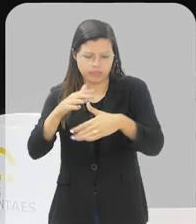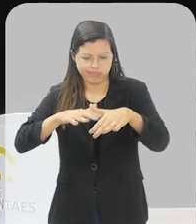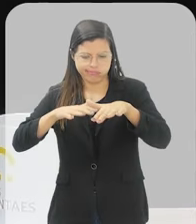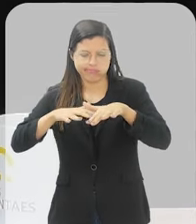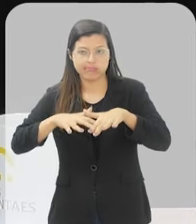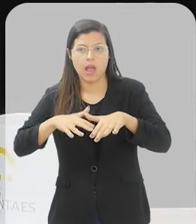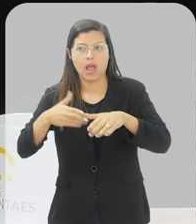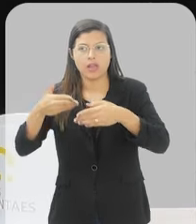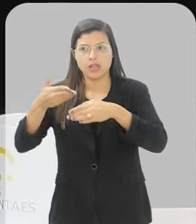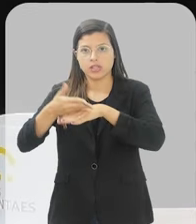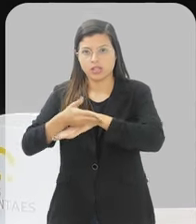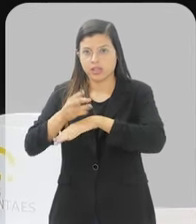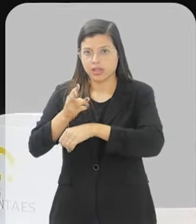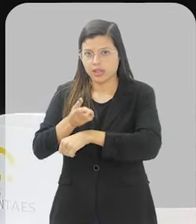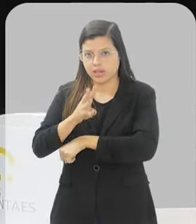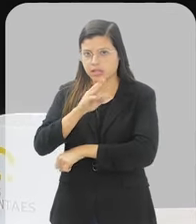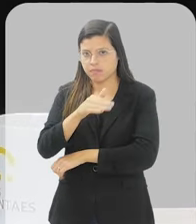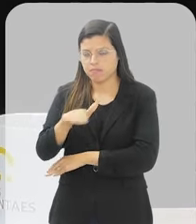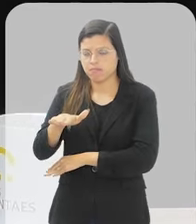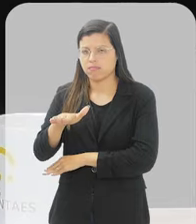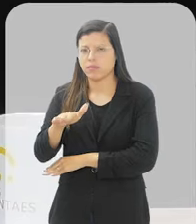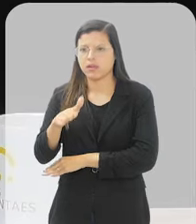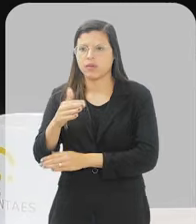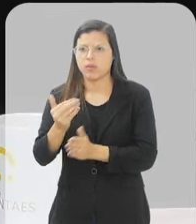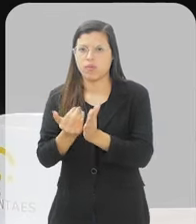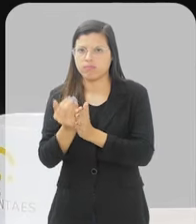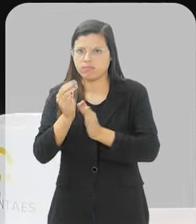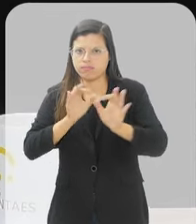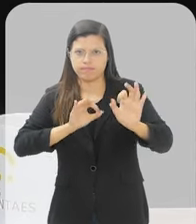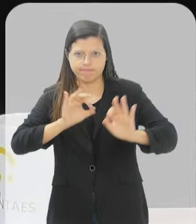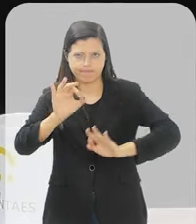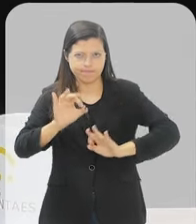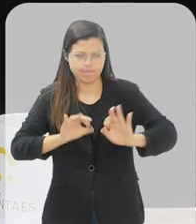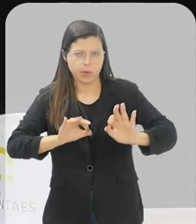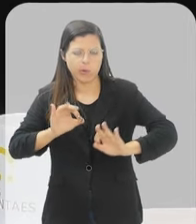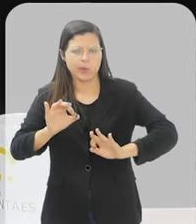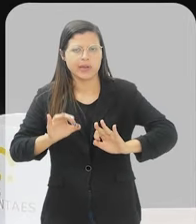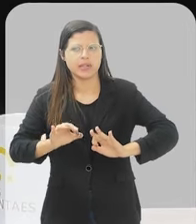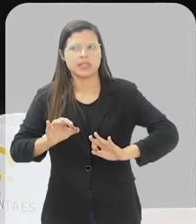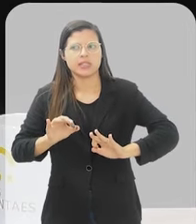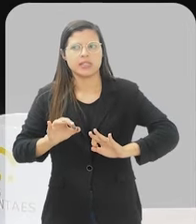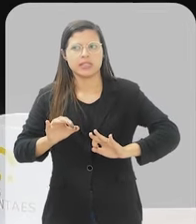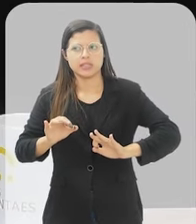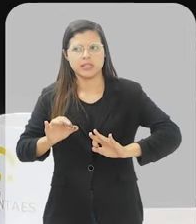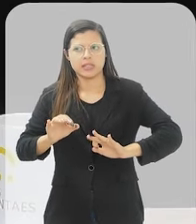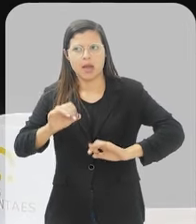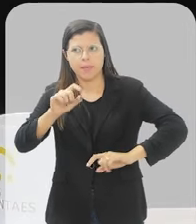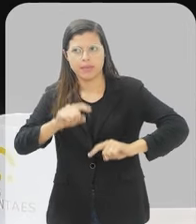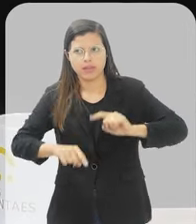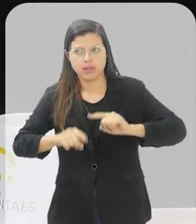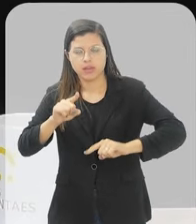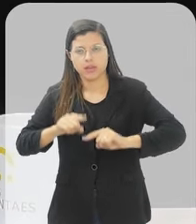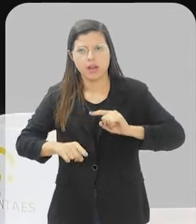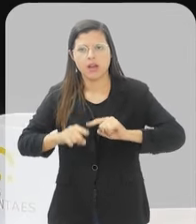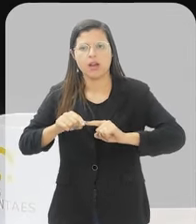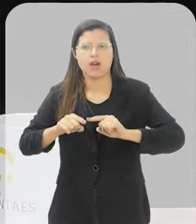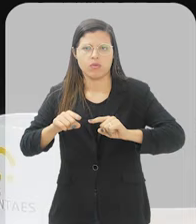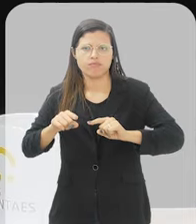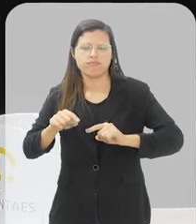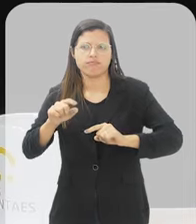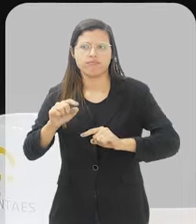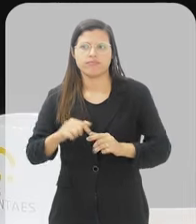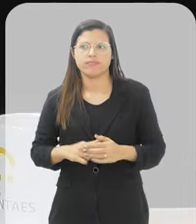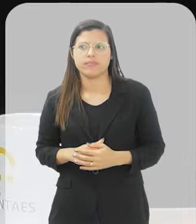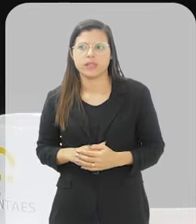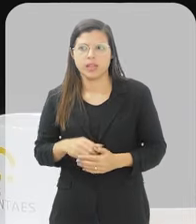aí a gente chega às 3h30, começa a montar as peças e aí começa a colocar em cima do carro.